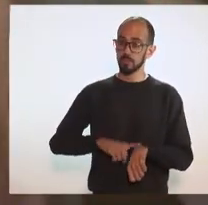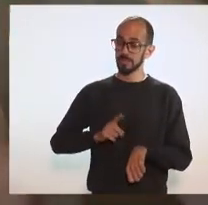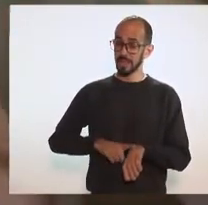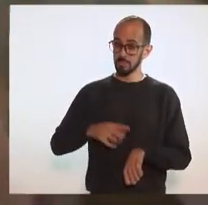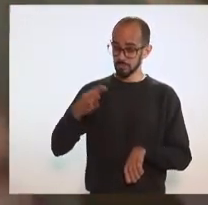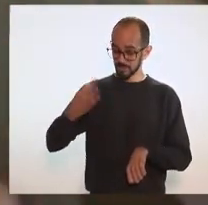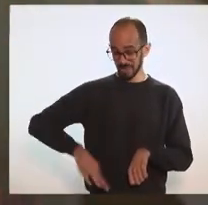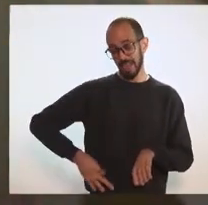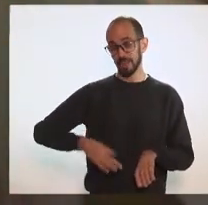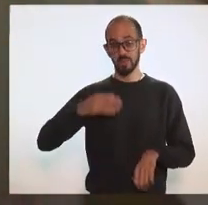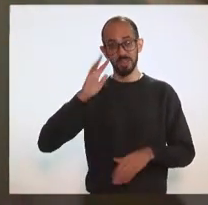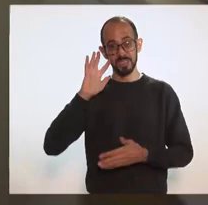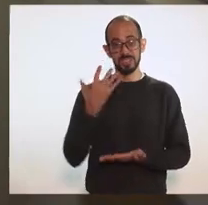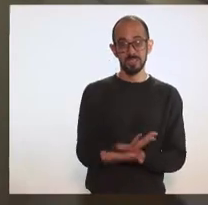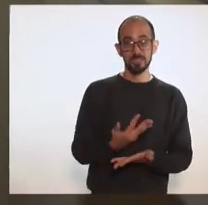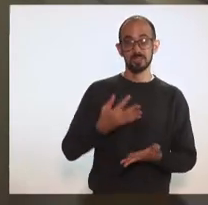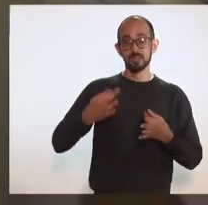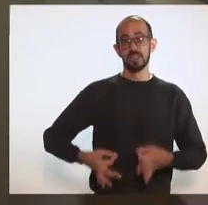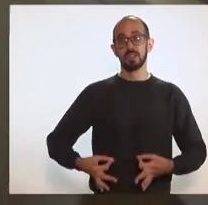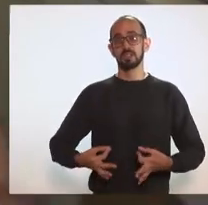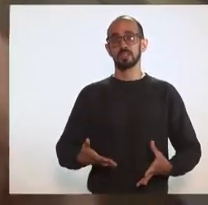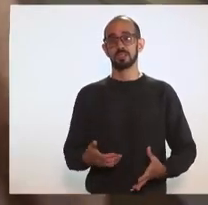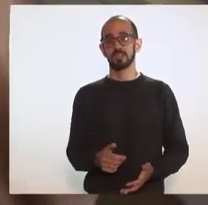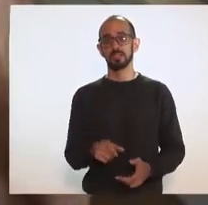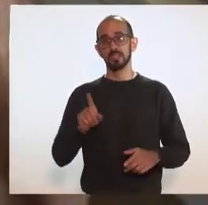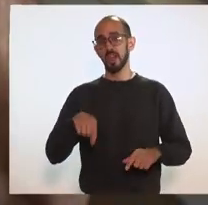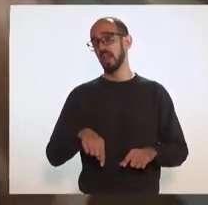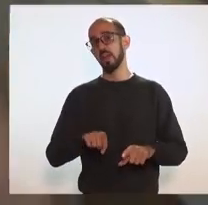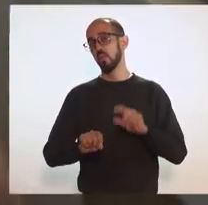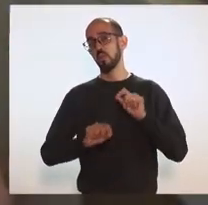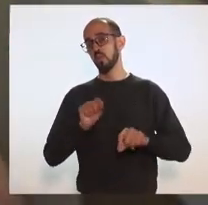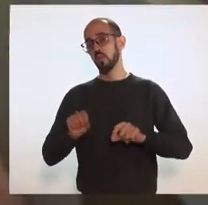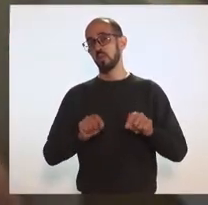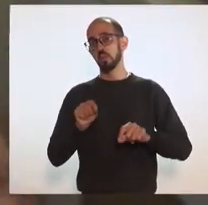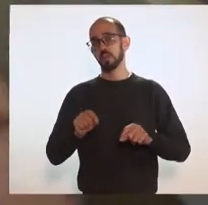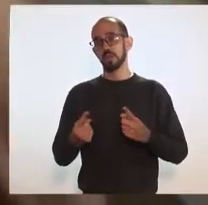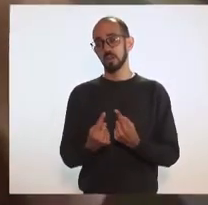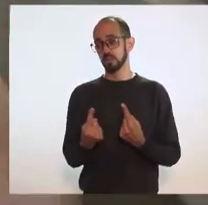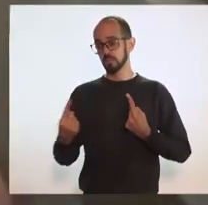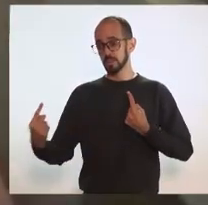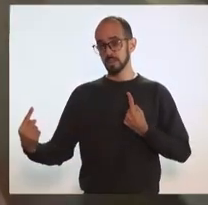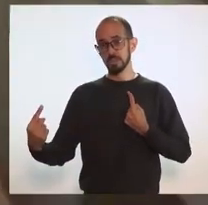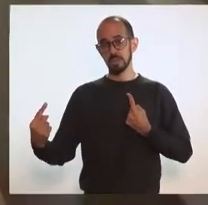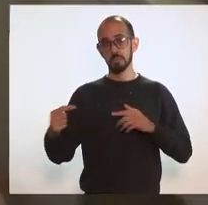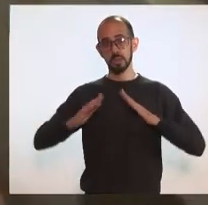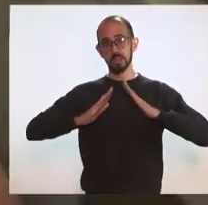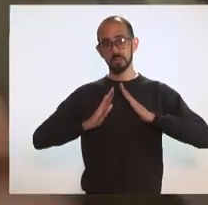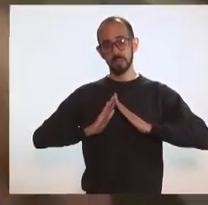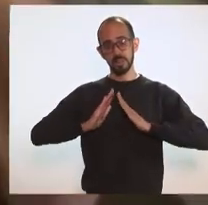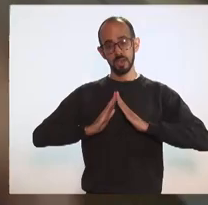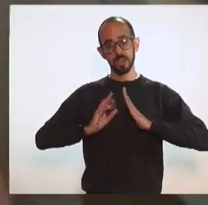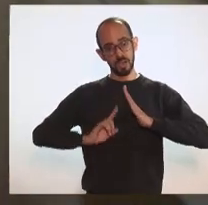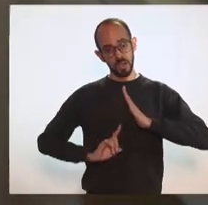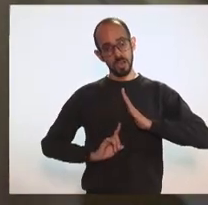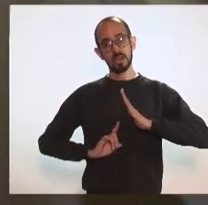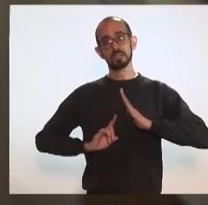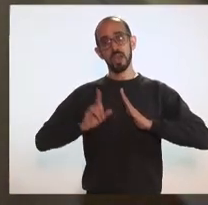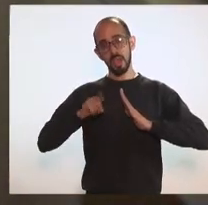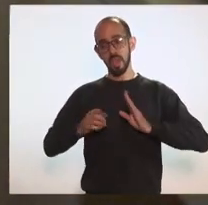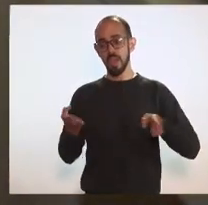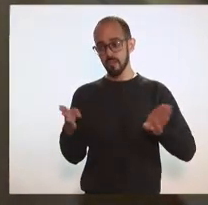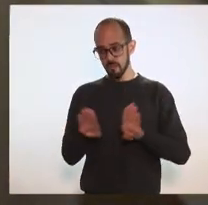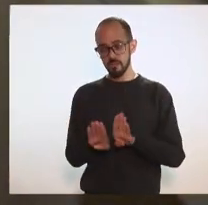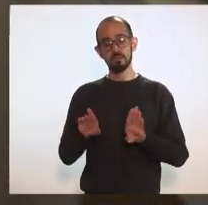a decisão correta que é o distanciamento não fechar mesmo o Joaquim